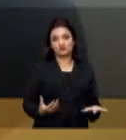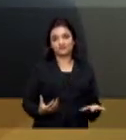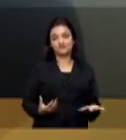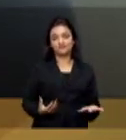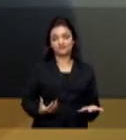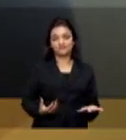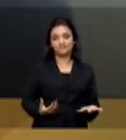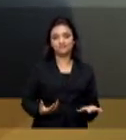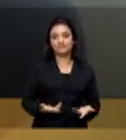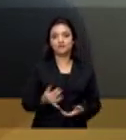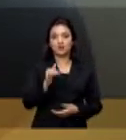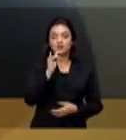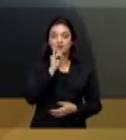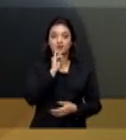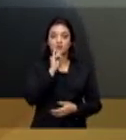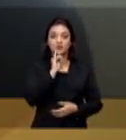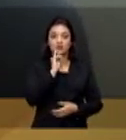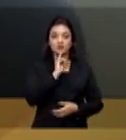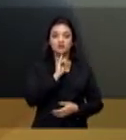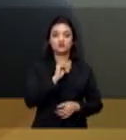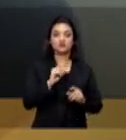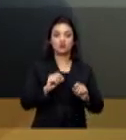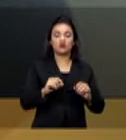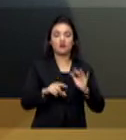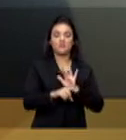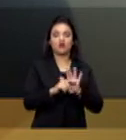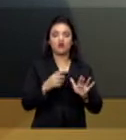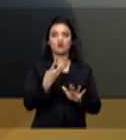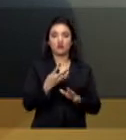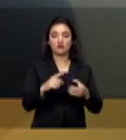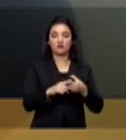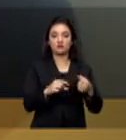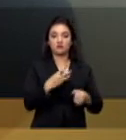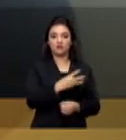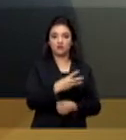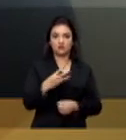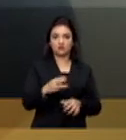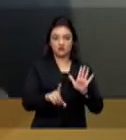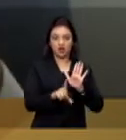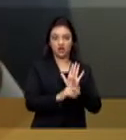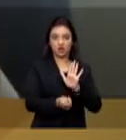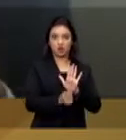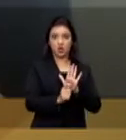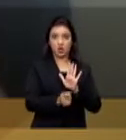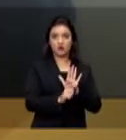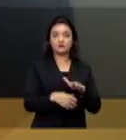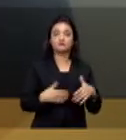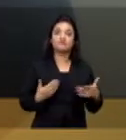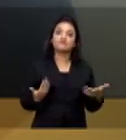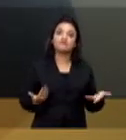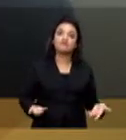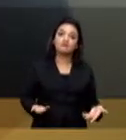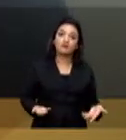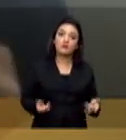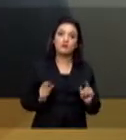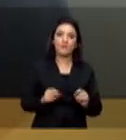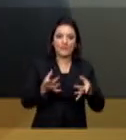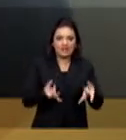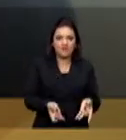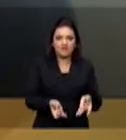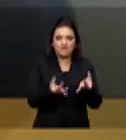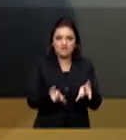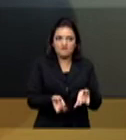E o exemplo maior disso é justamente o parágrafo 4º do artigo 33 da Lei de Drogas. Então, no caso do tráfico de drogas,